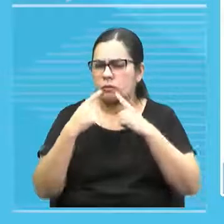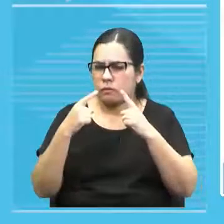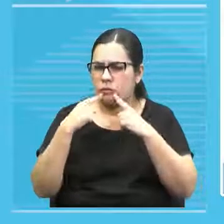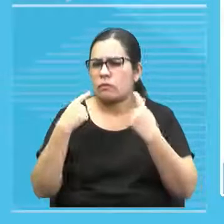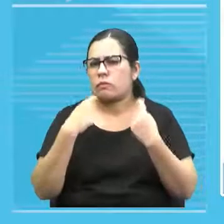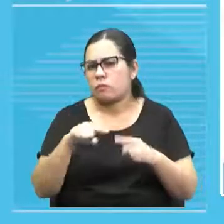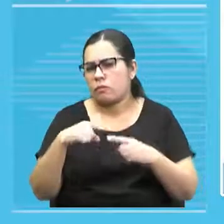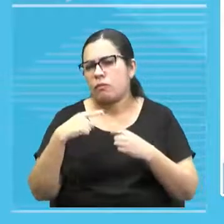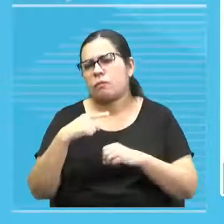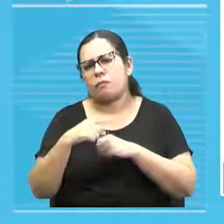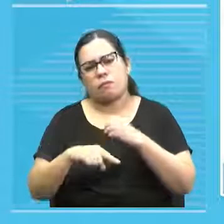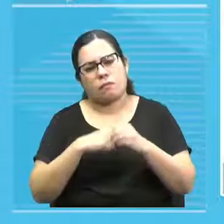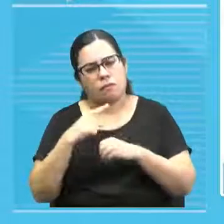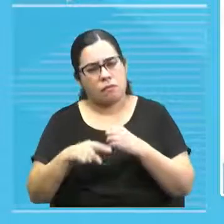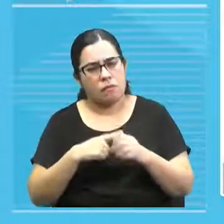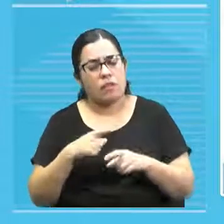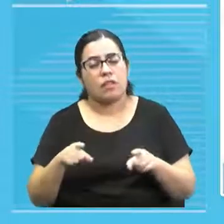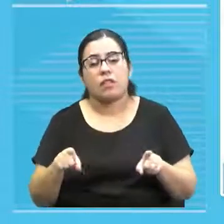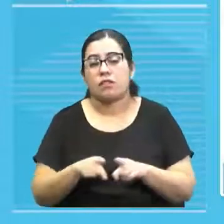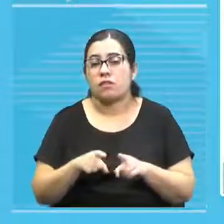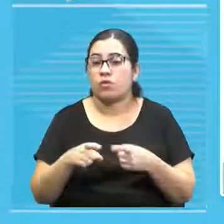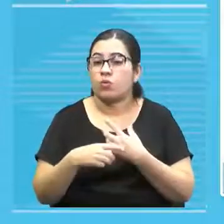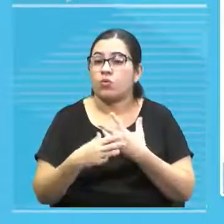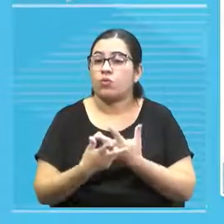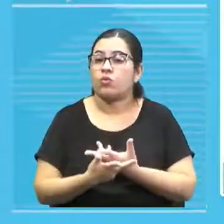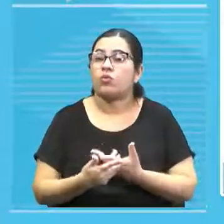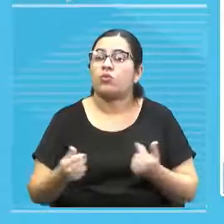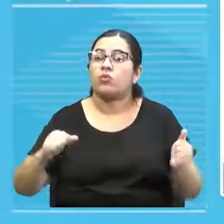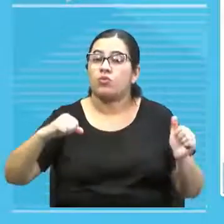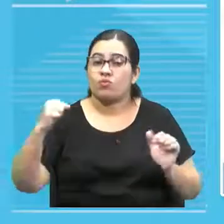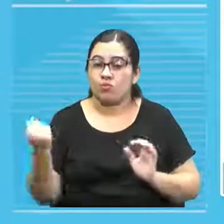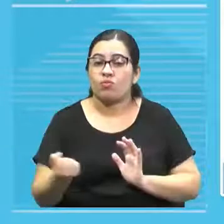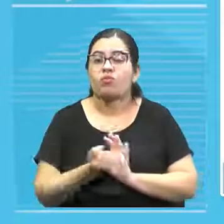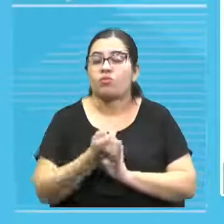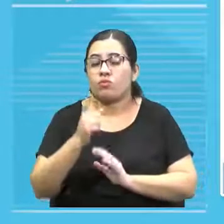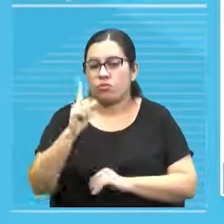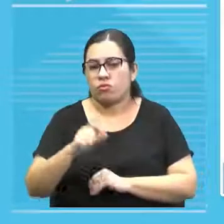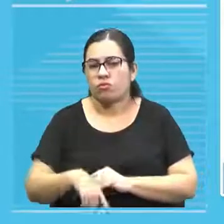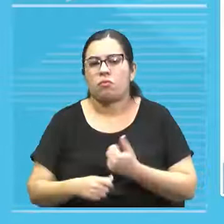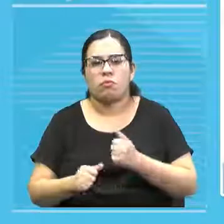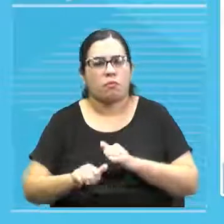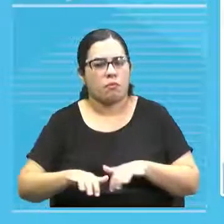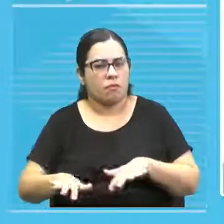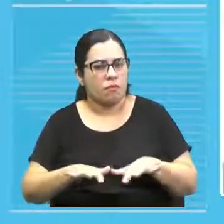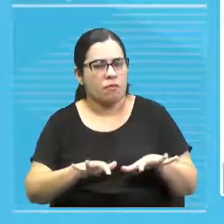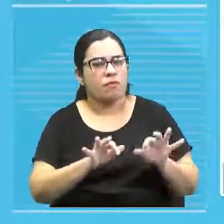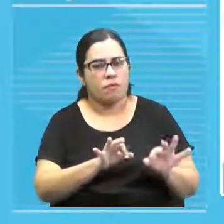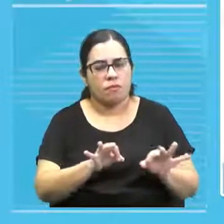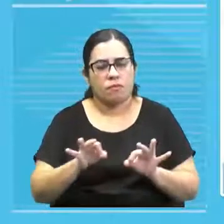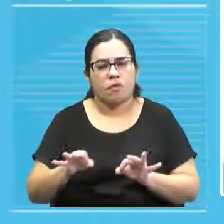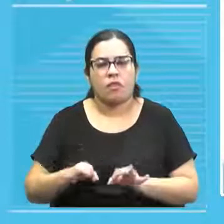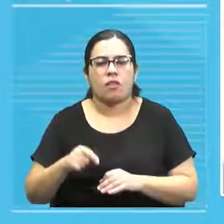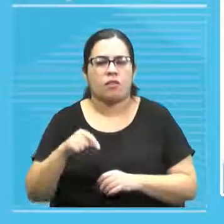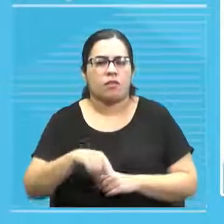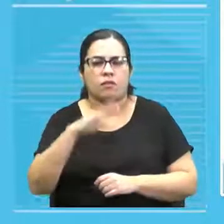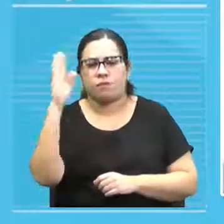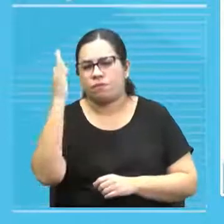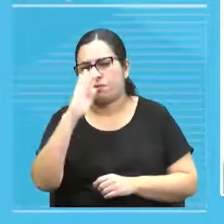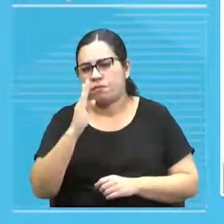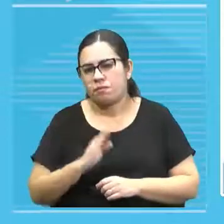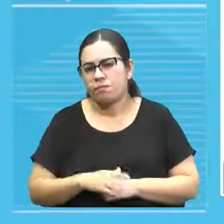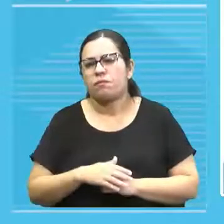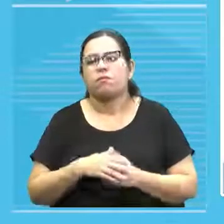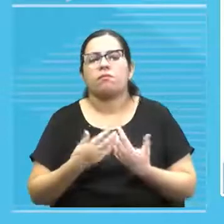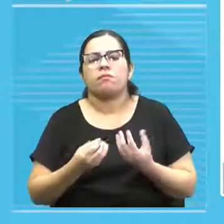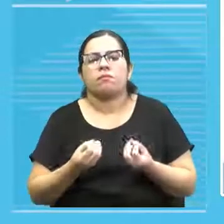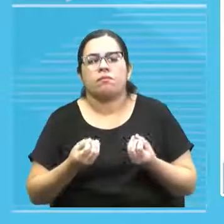sobre a globalização e os impactos que isso tem na movimentação das pessoas uma um brasileiro que